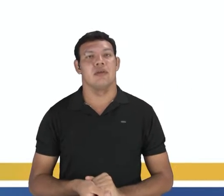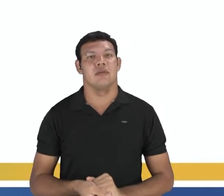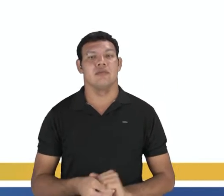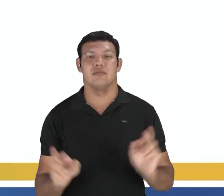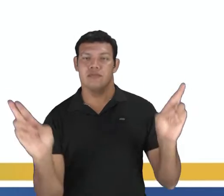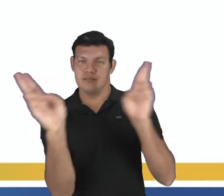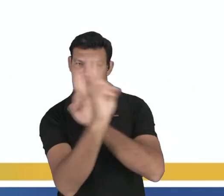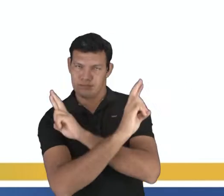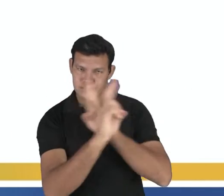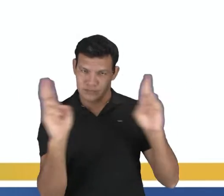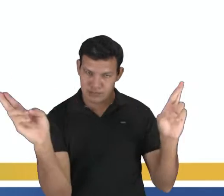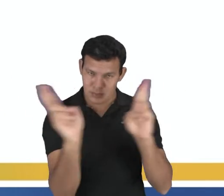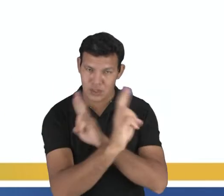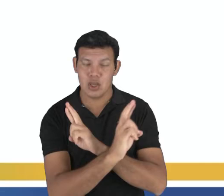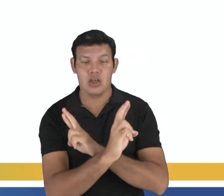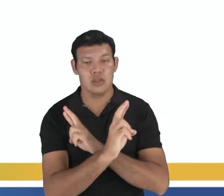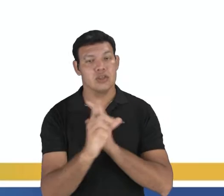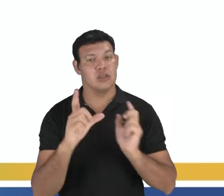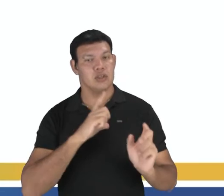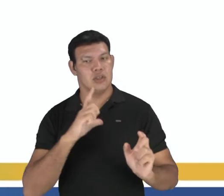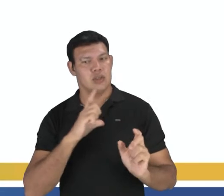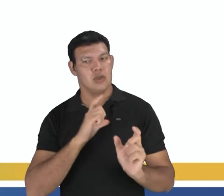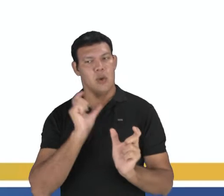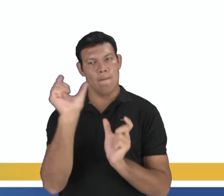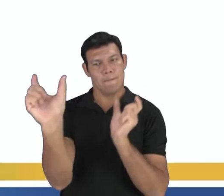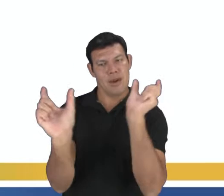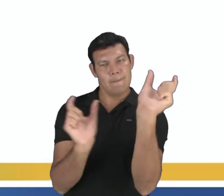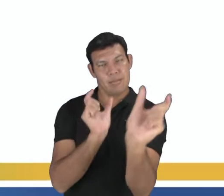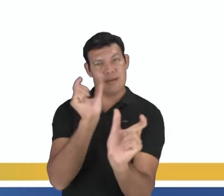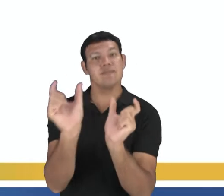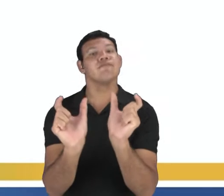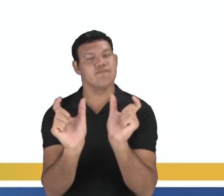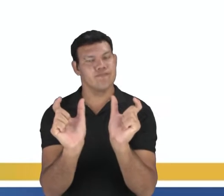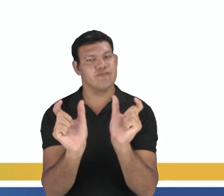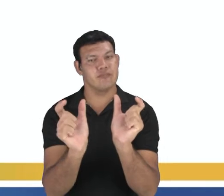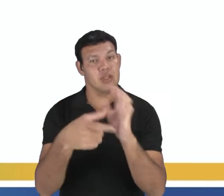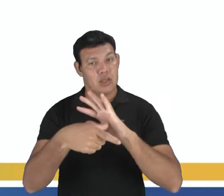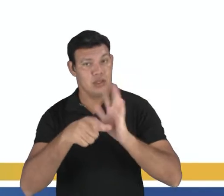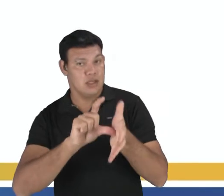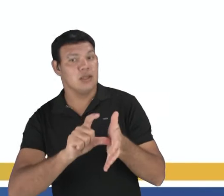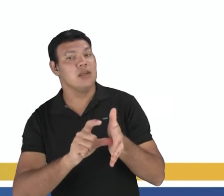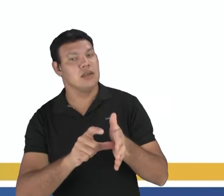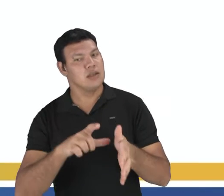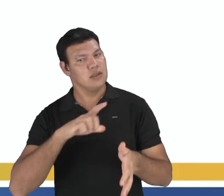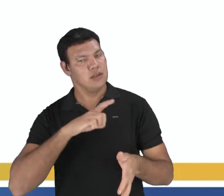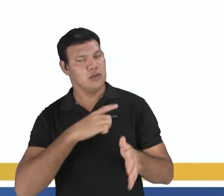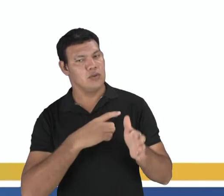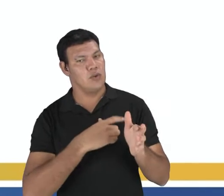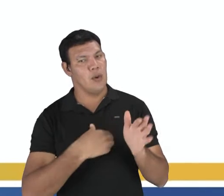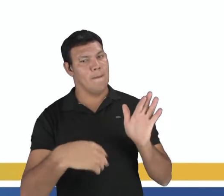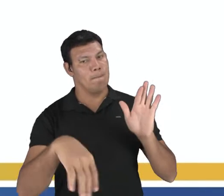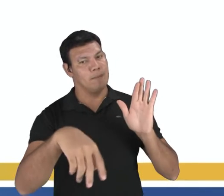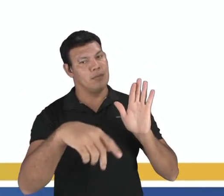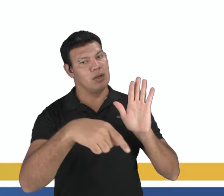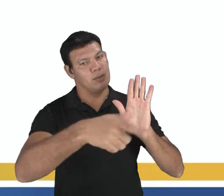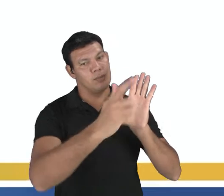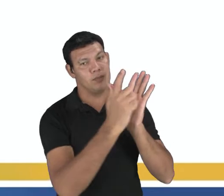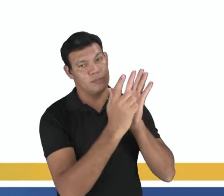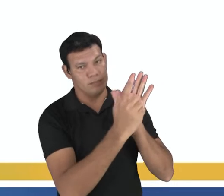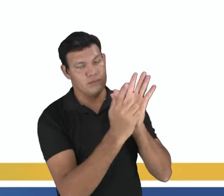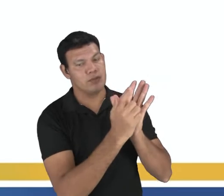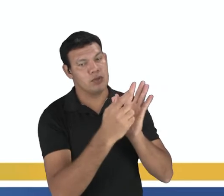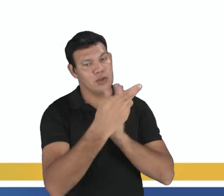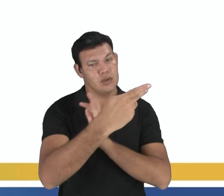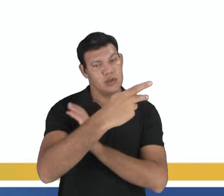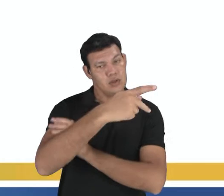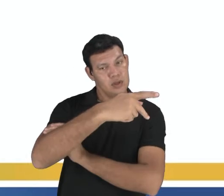os que se relacionam com o termo anterior por isso ao mesmo tempo que desempenha um papel de pronomes também